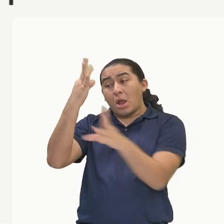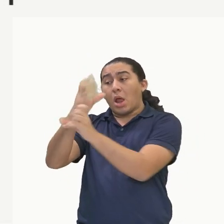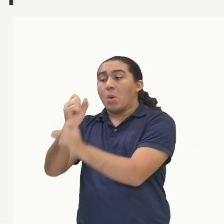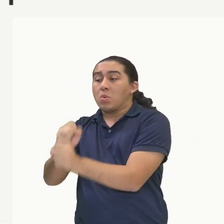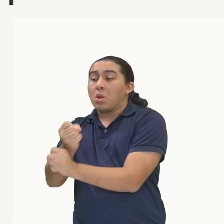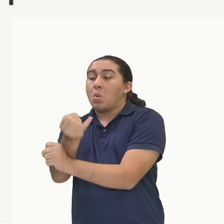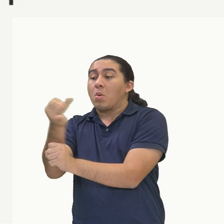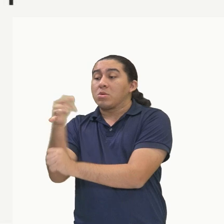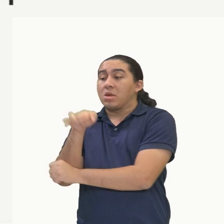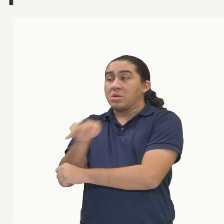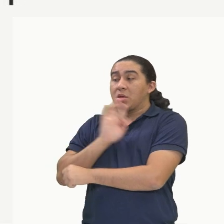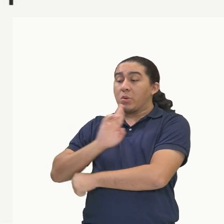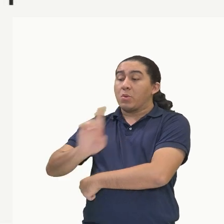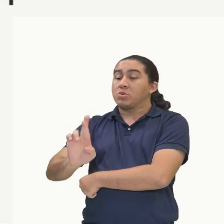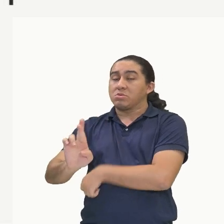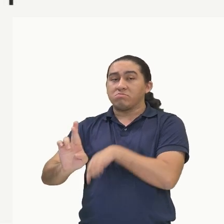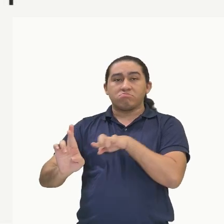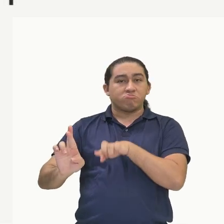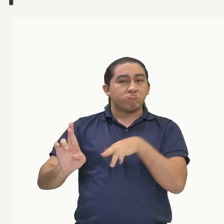outro lado?